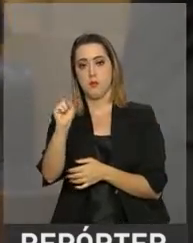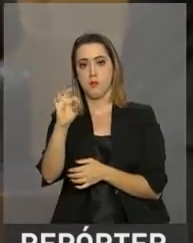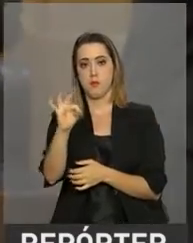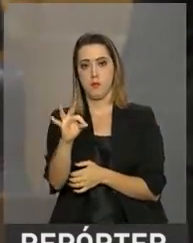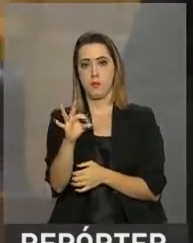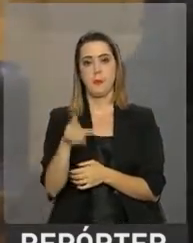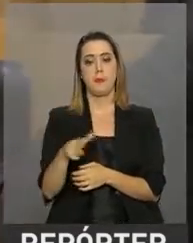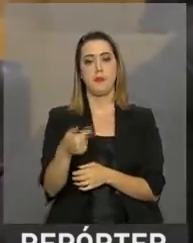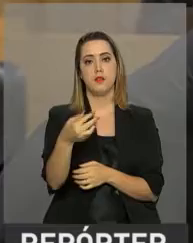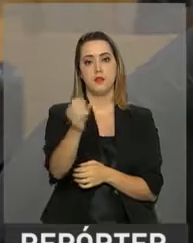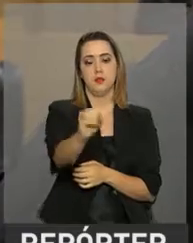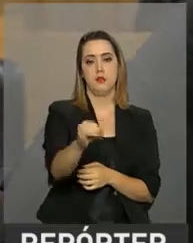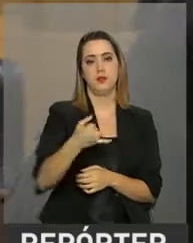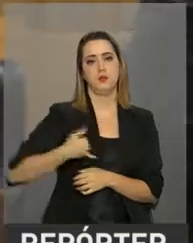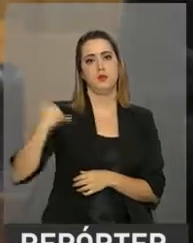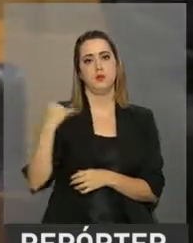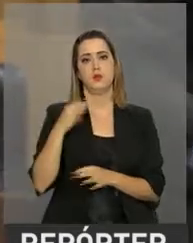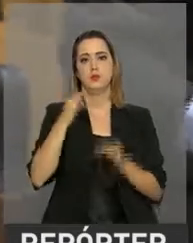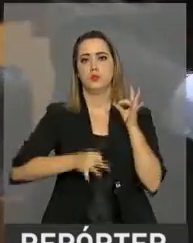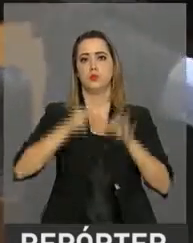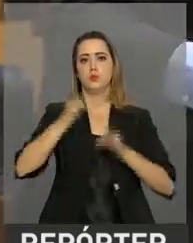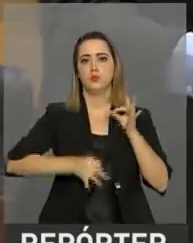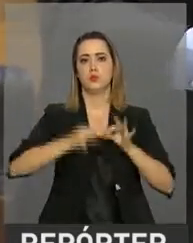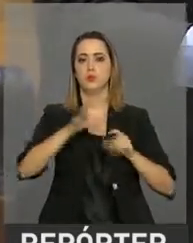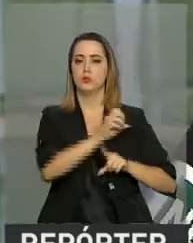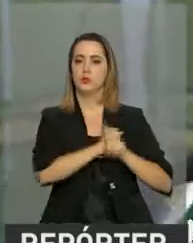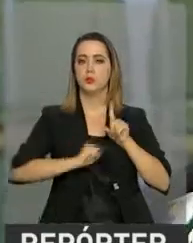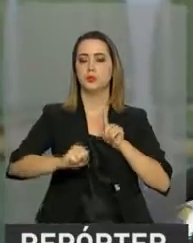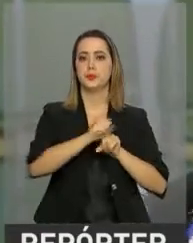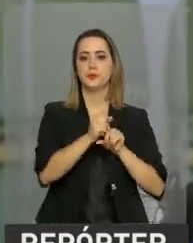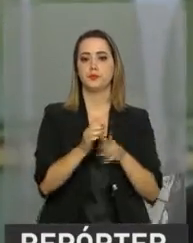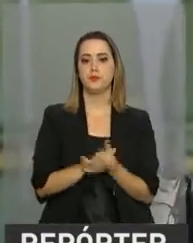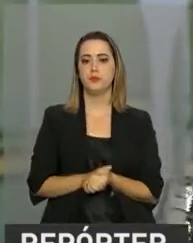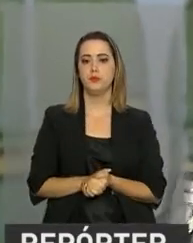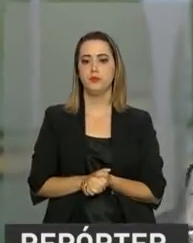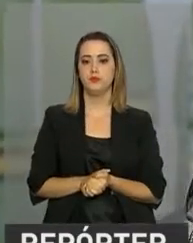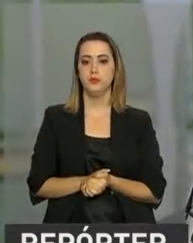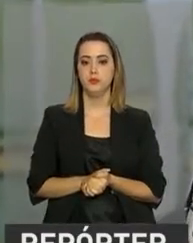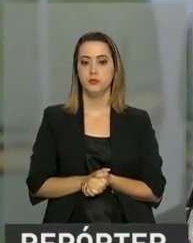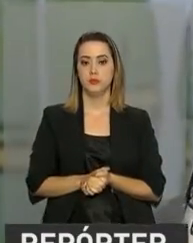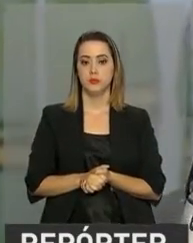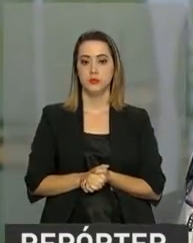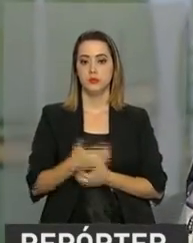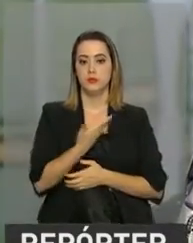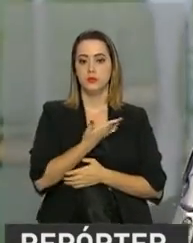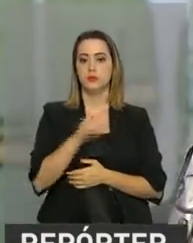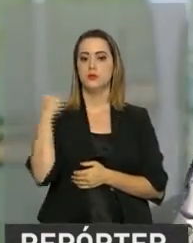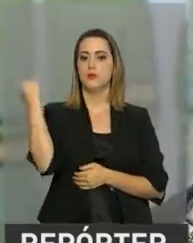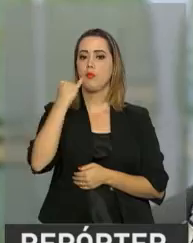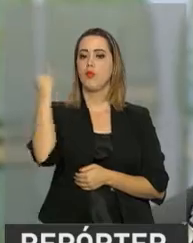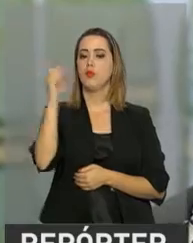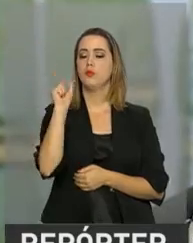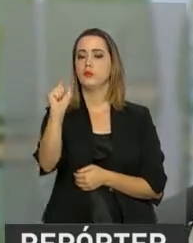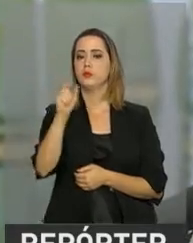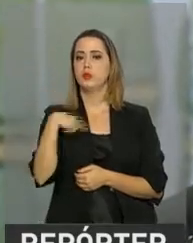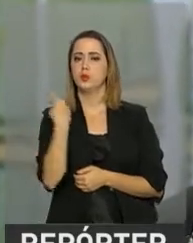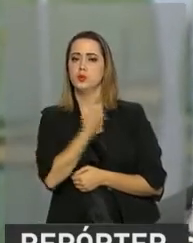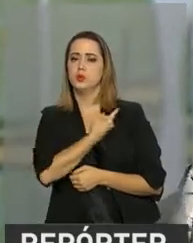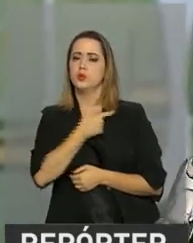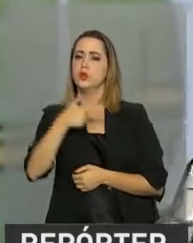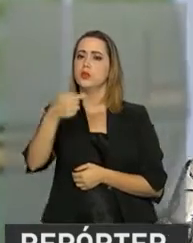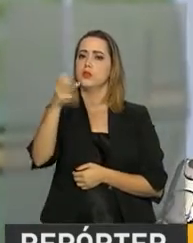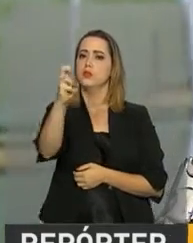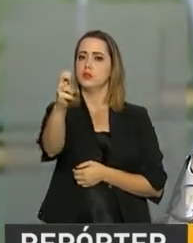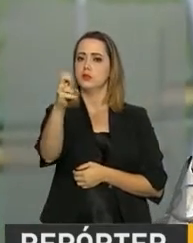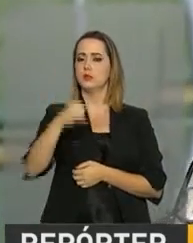do Trabalho, 70 anos de Justiça Social. É muito importante nós, ao passarmos 75 anos